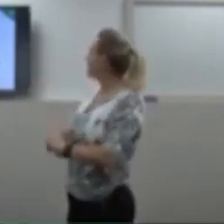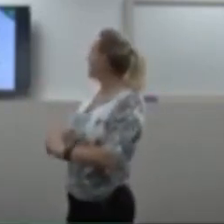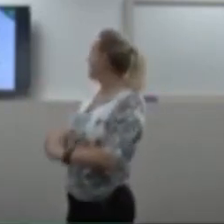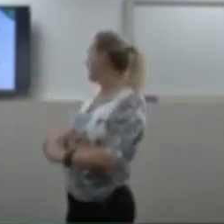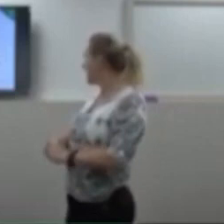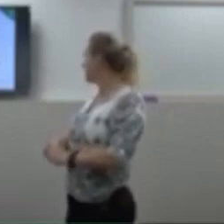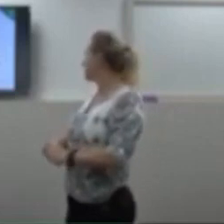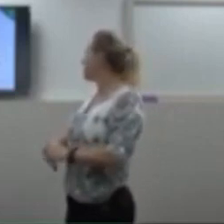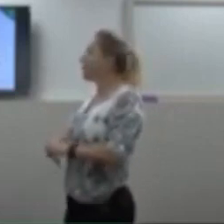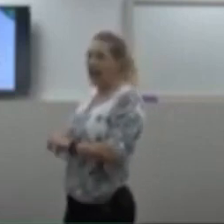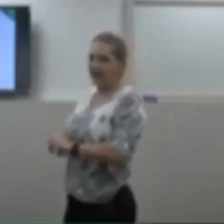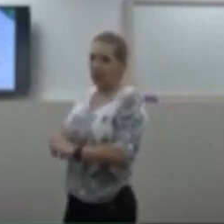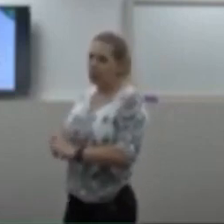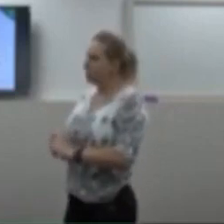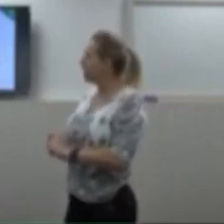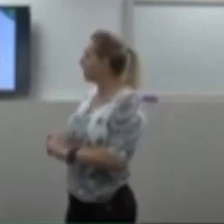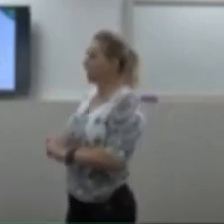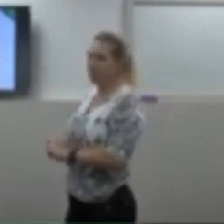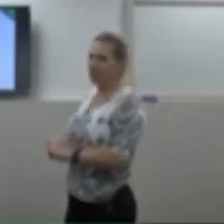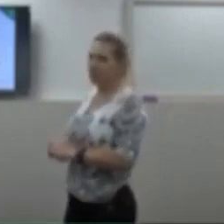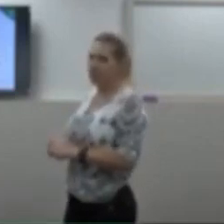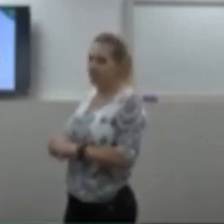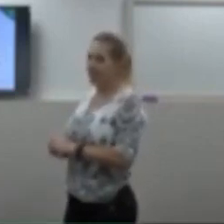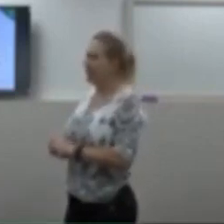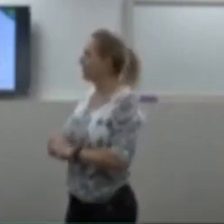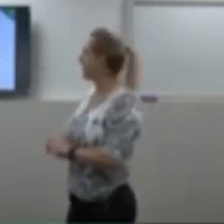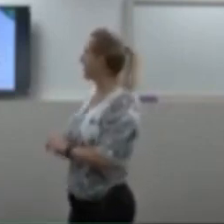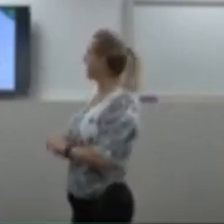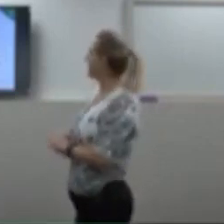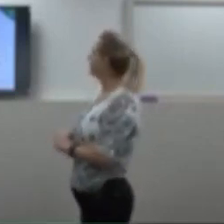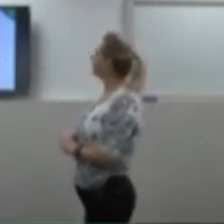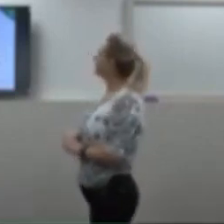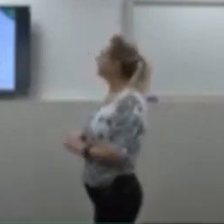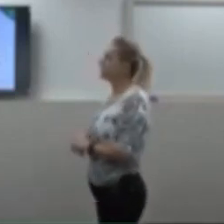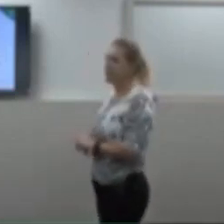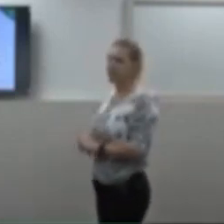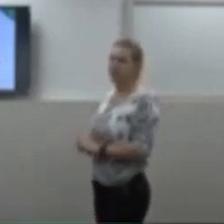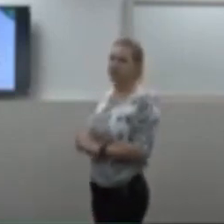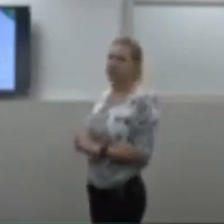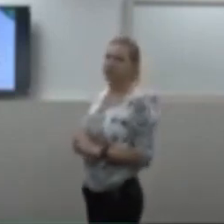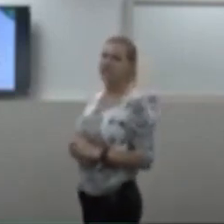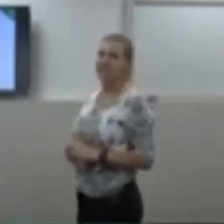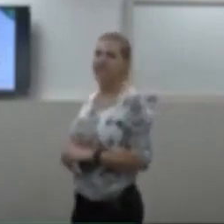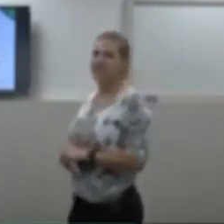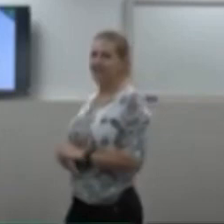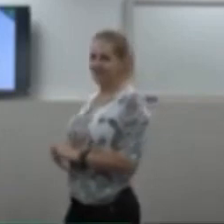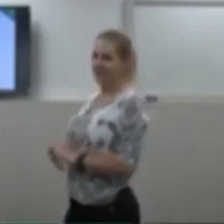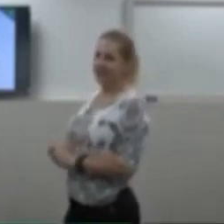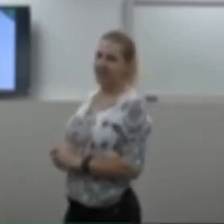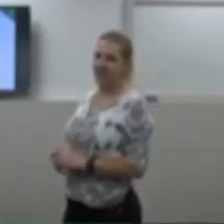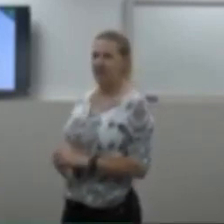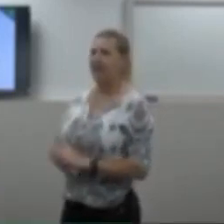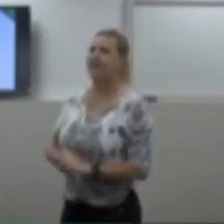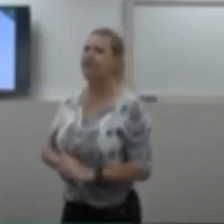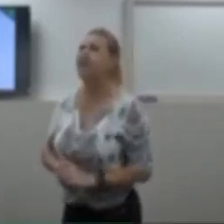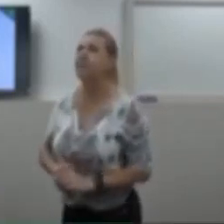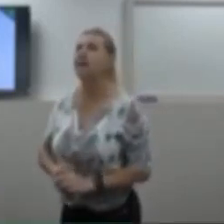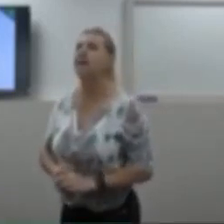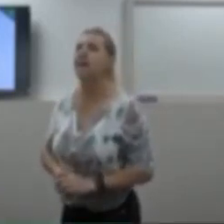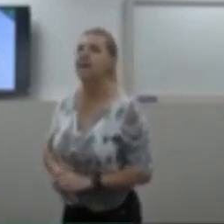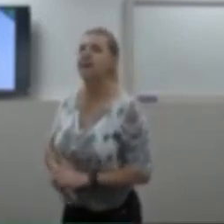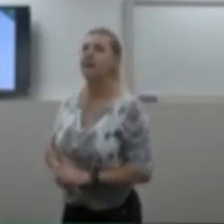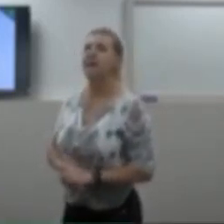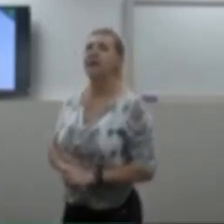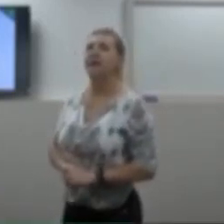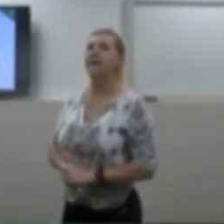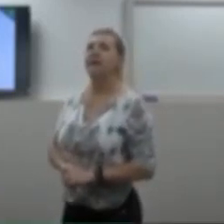multiplicativos, duplo, triplo e quádruplo. Tá quase um trava-língua aí, né? Sabe o que é trava-língua? Lembra? O que é